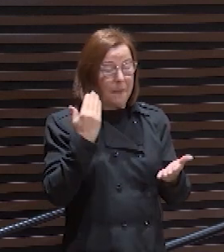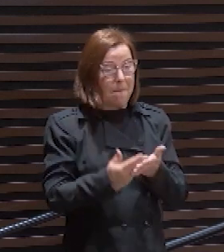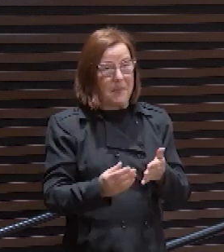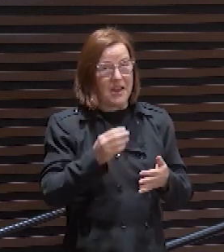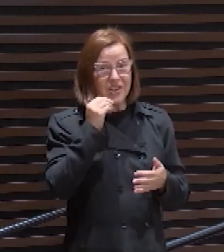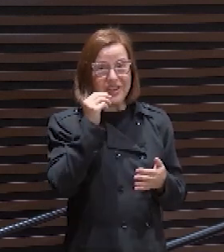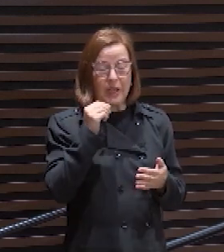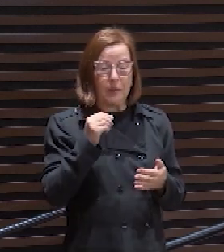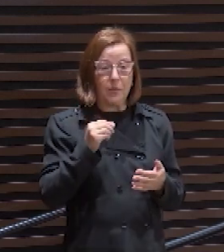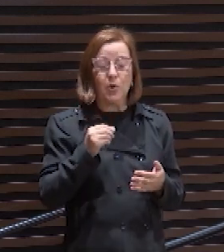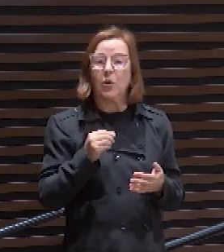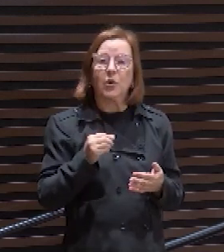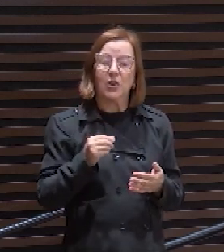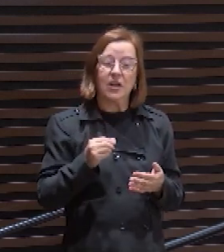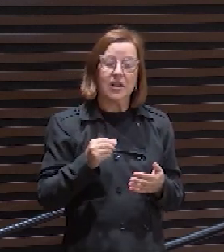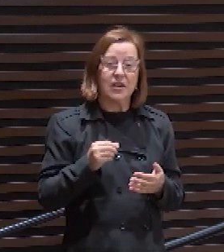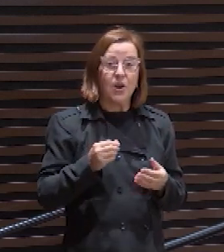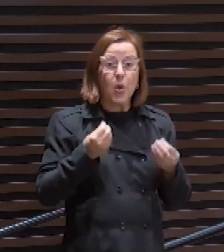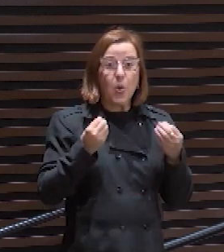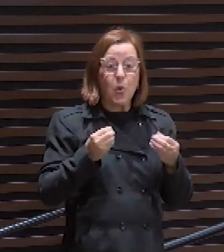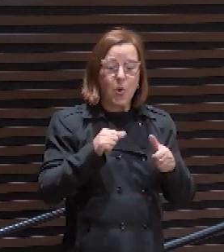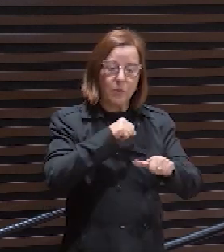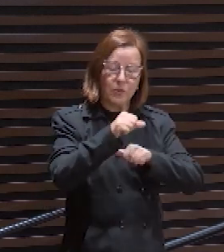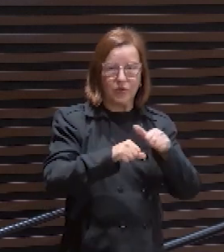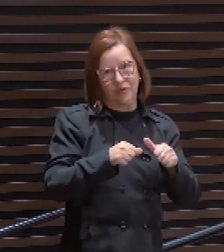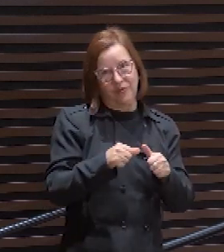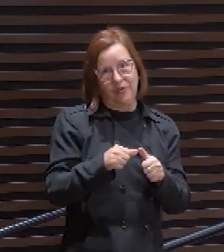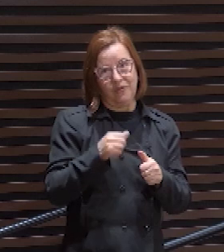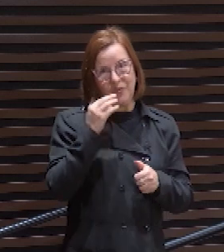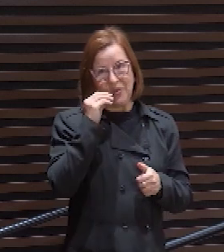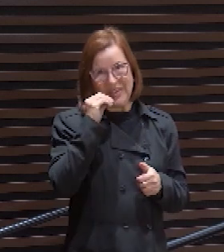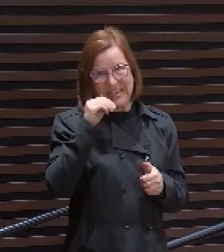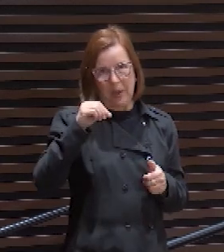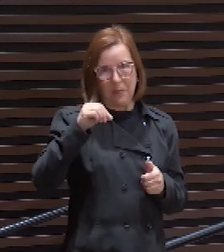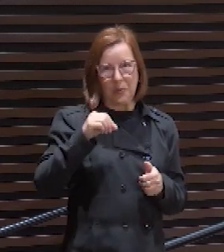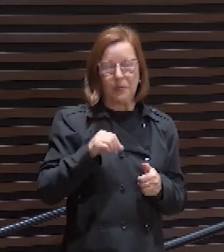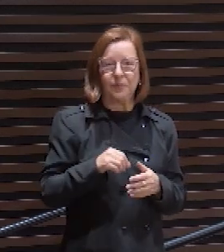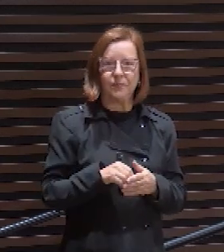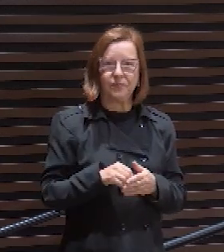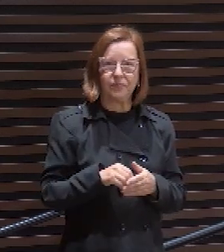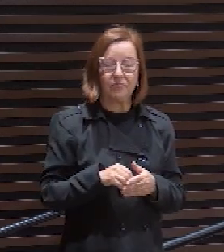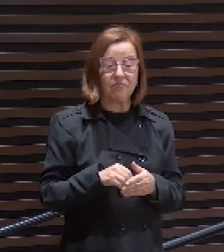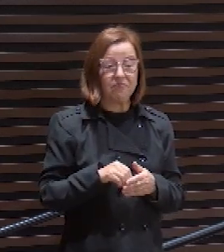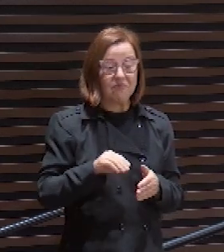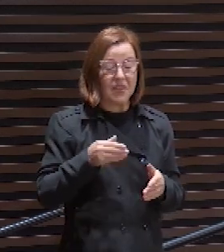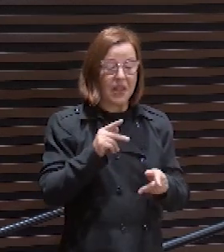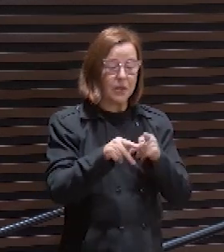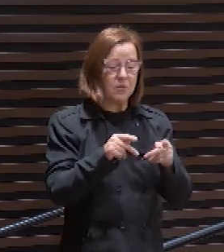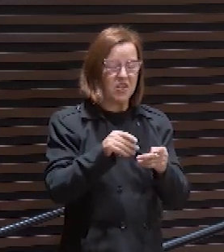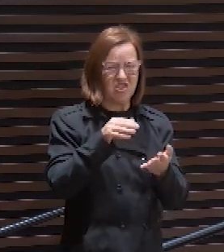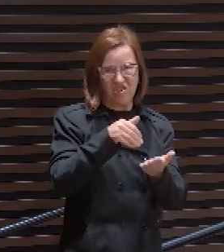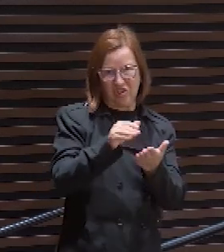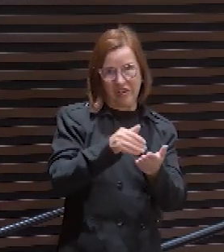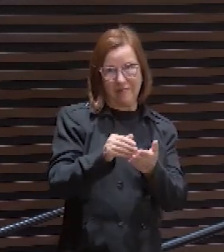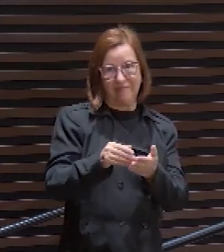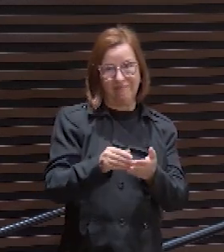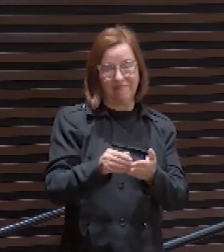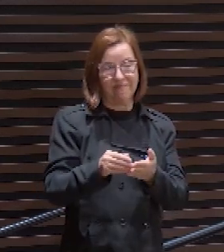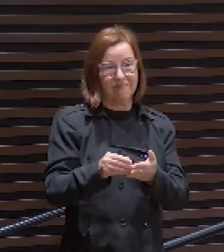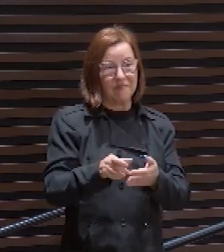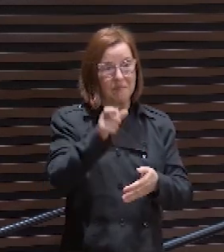sabor? Nem presta para a terra, nem mesmo para o monturo. Lança-no fora. Quem tem ouvidos para